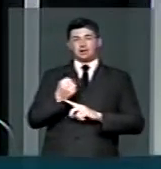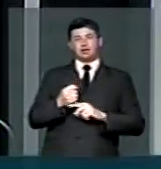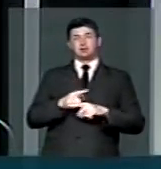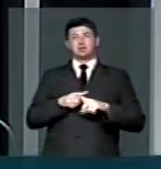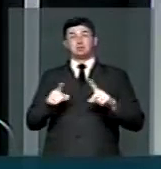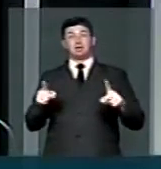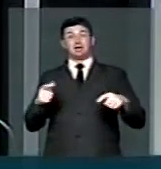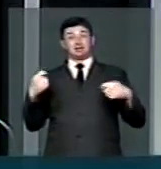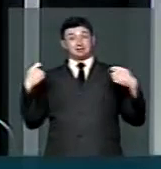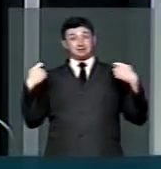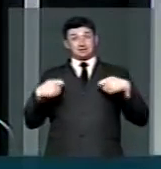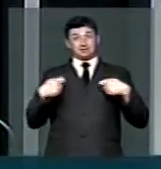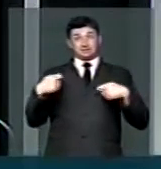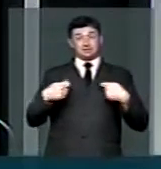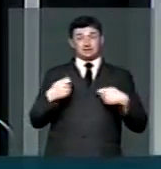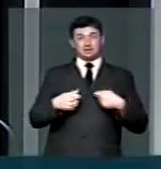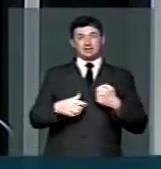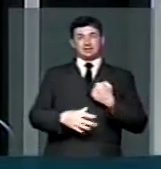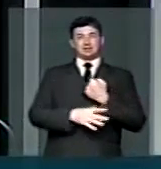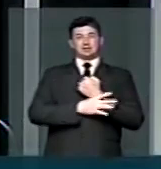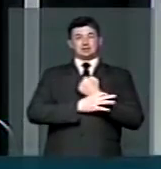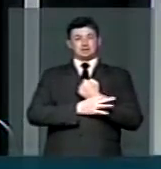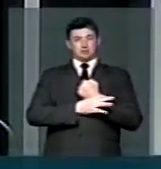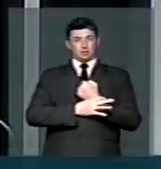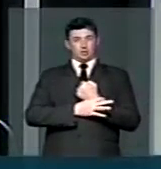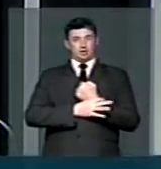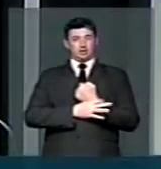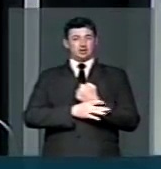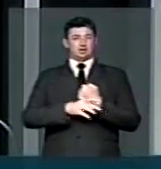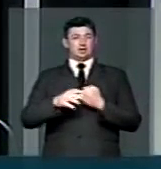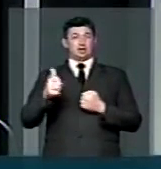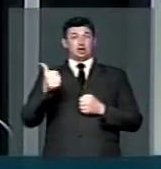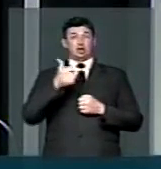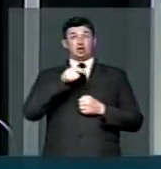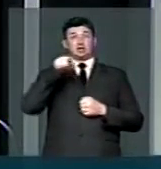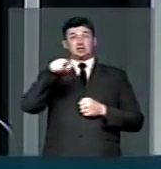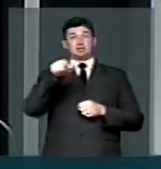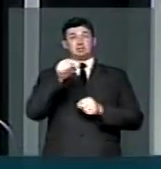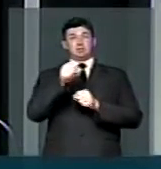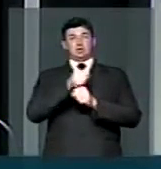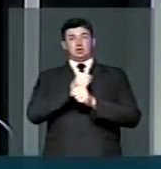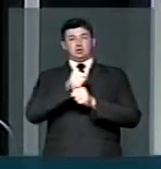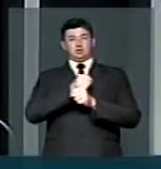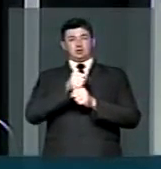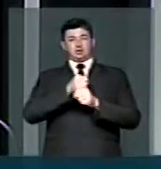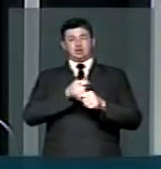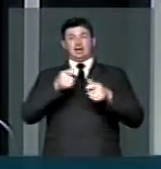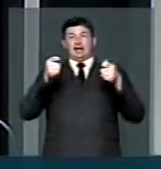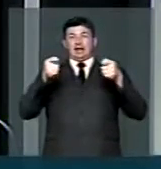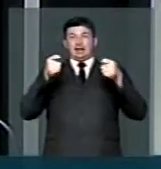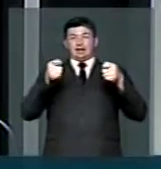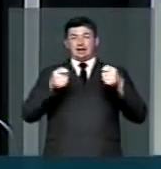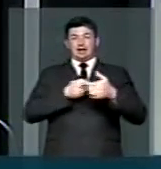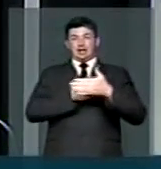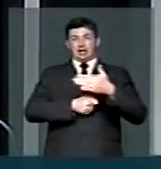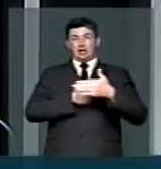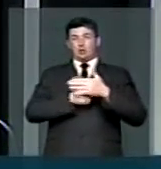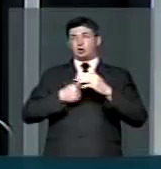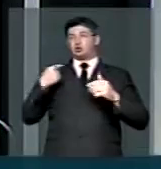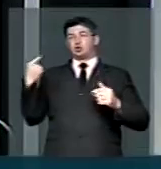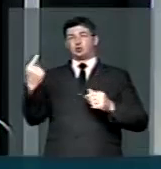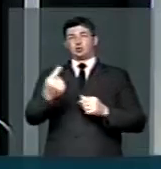a necessidade de segurança que há 12 mil anos era buscada dos nossos